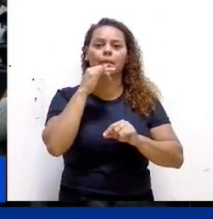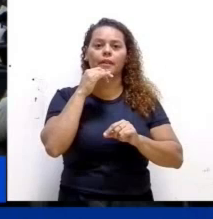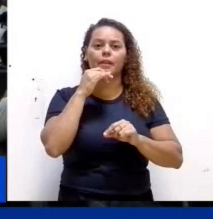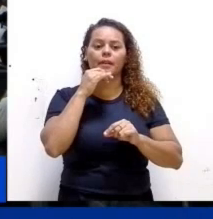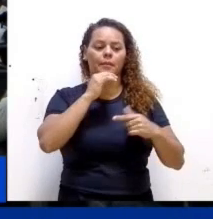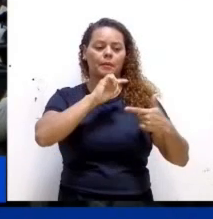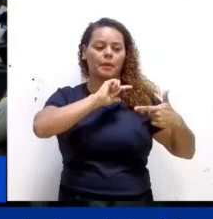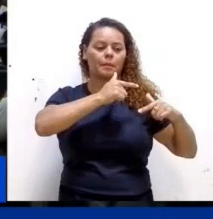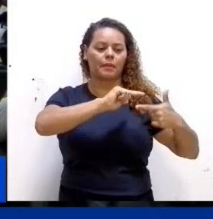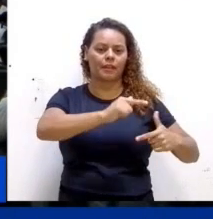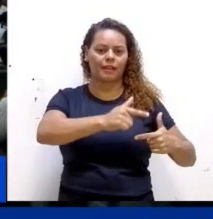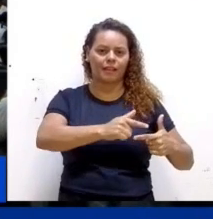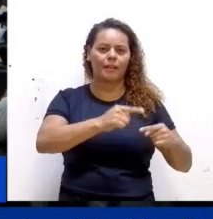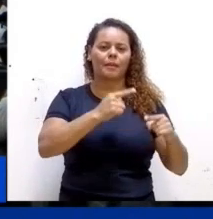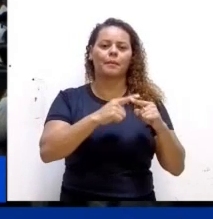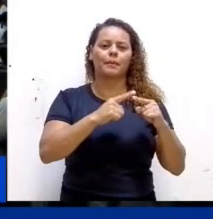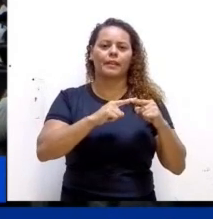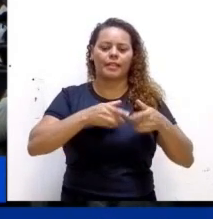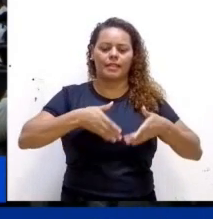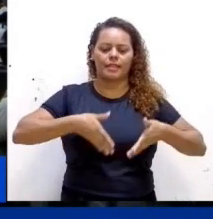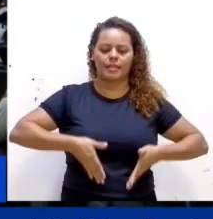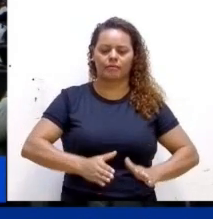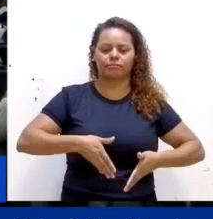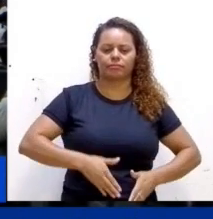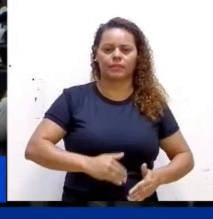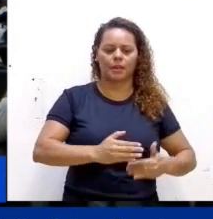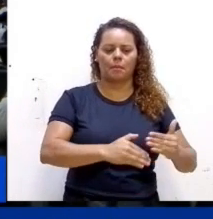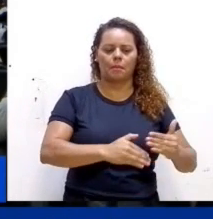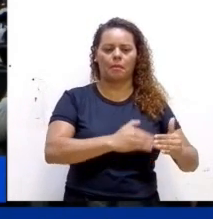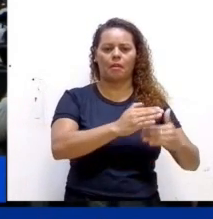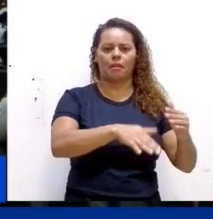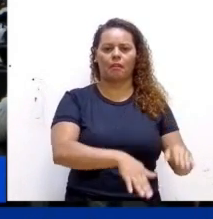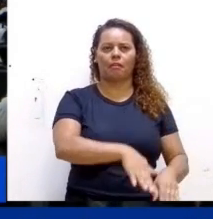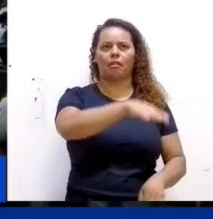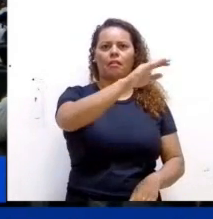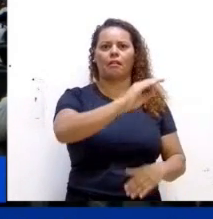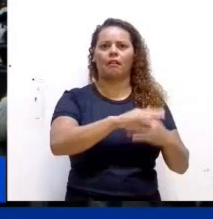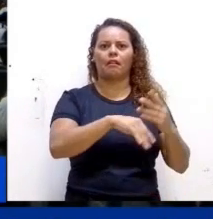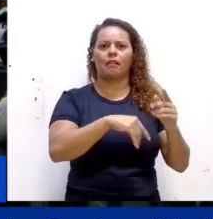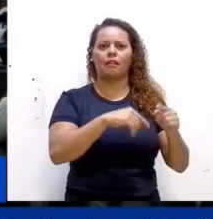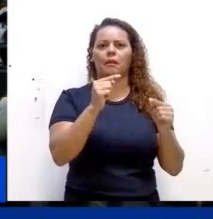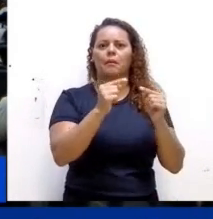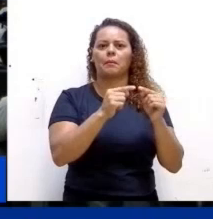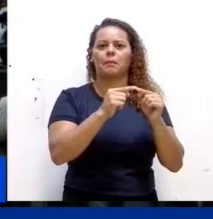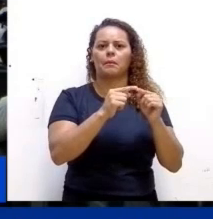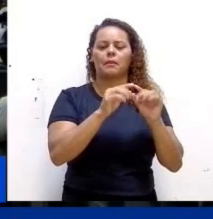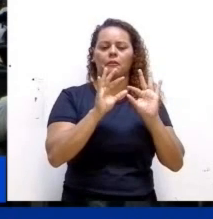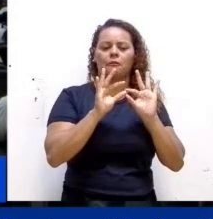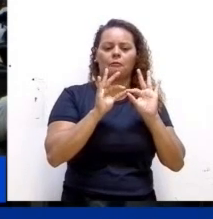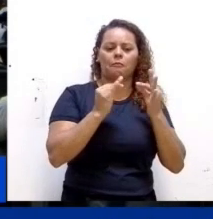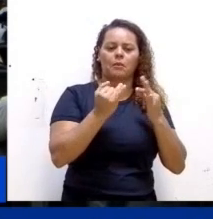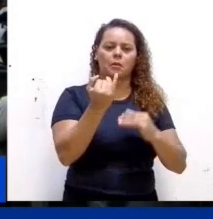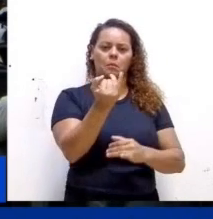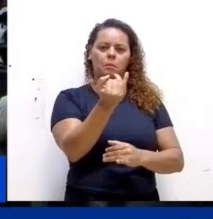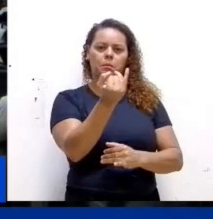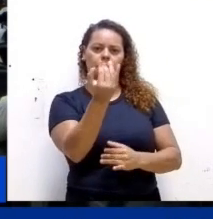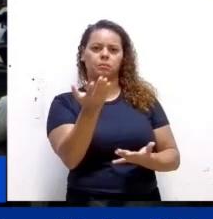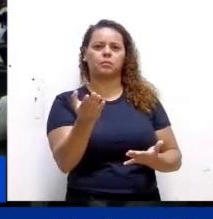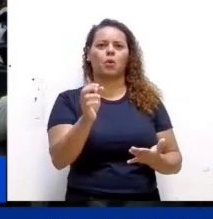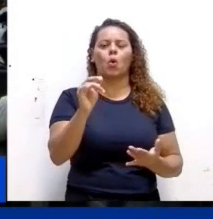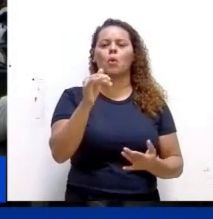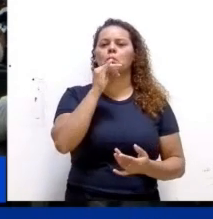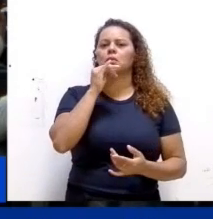de um casamento. Aquela família ideal, o pai, a